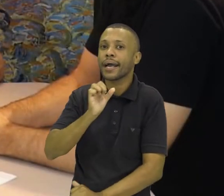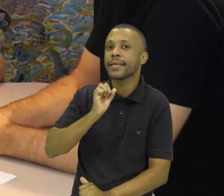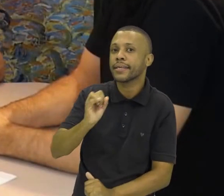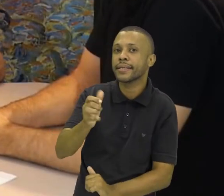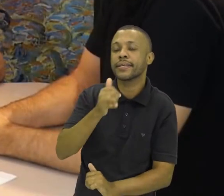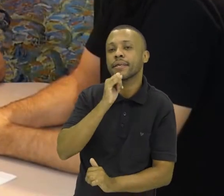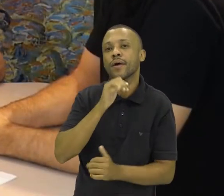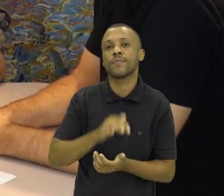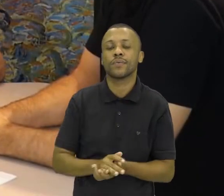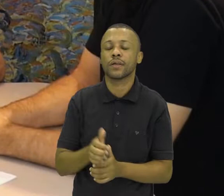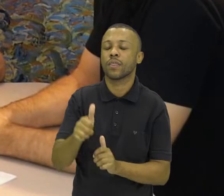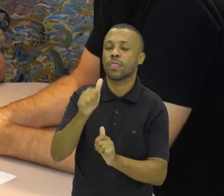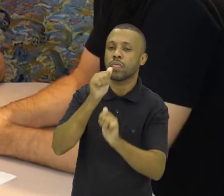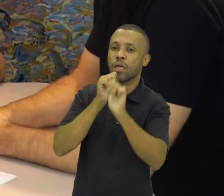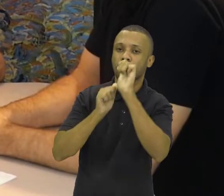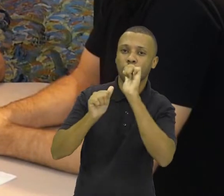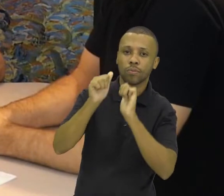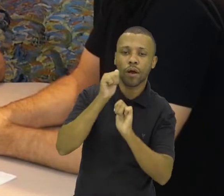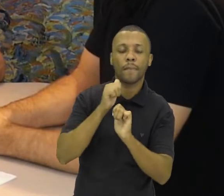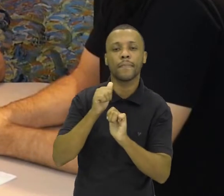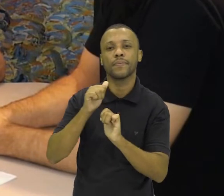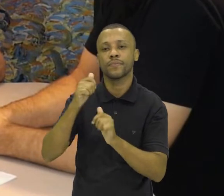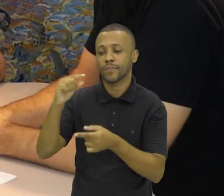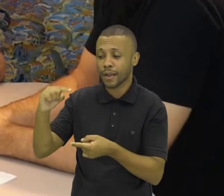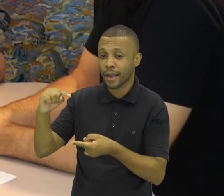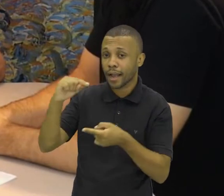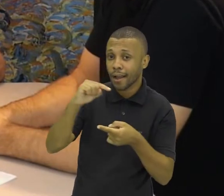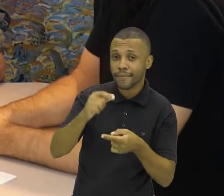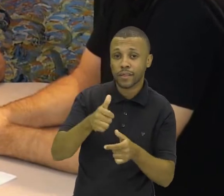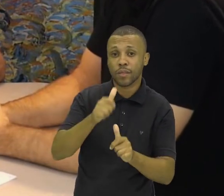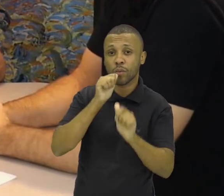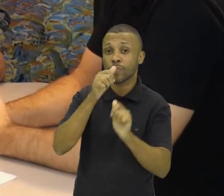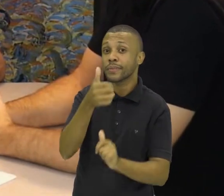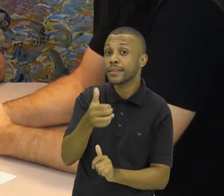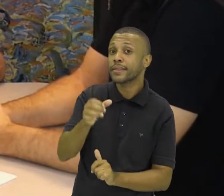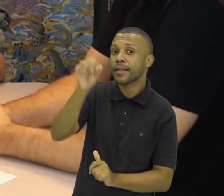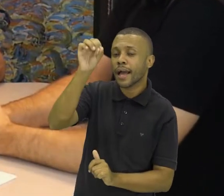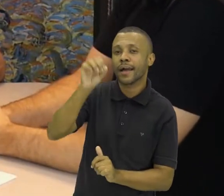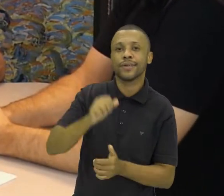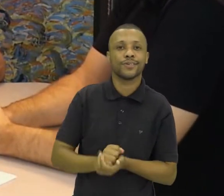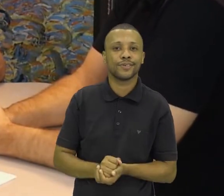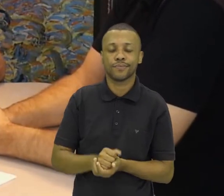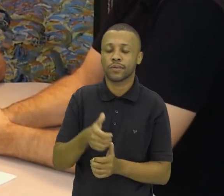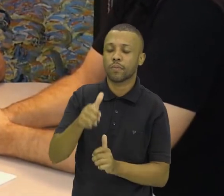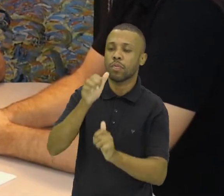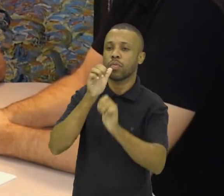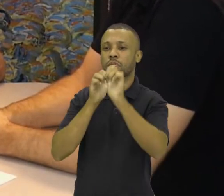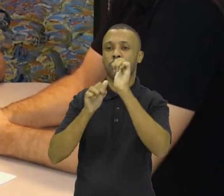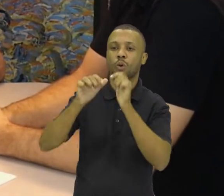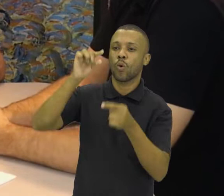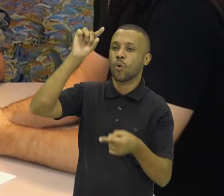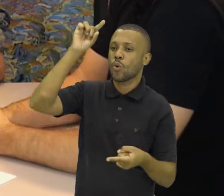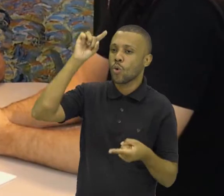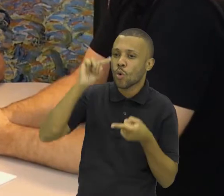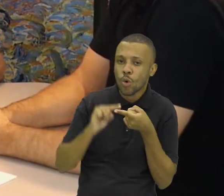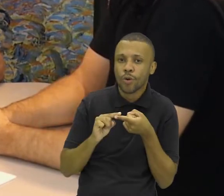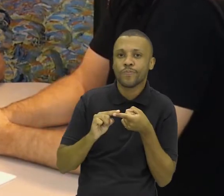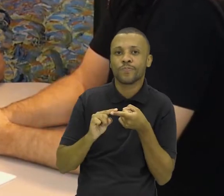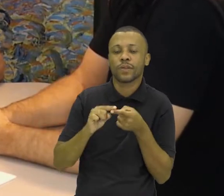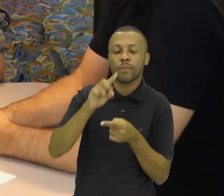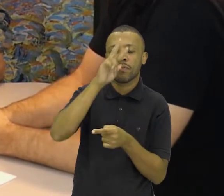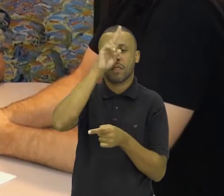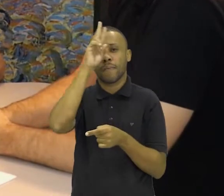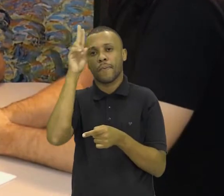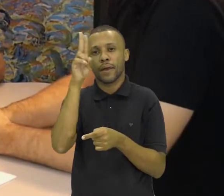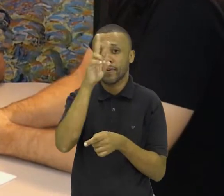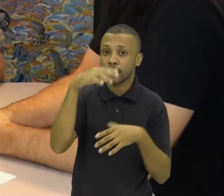se você toma, sei lá, o equivalente a 10 garrafinhas essa daqui de cerveja, tá? Você está bêbado,